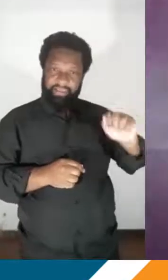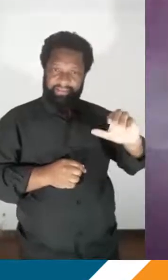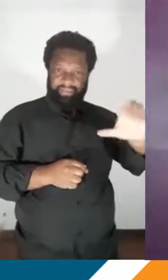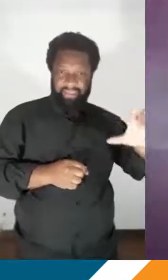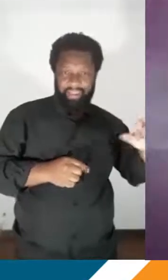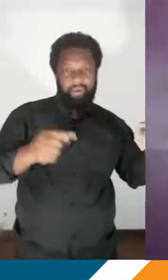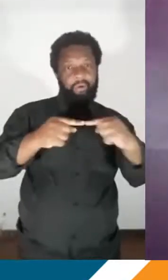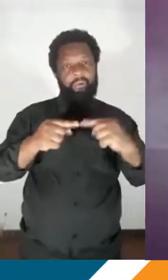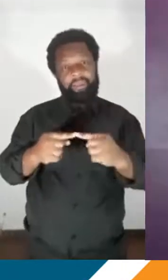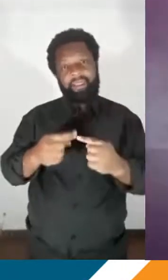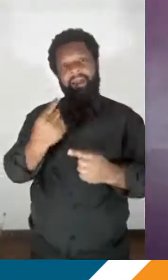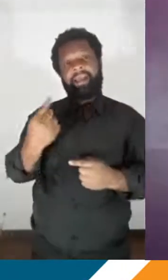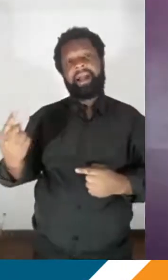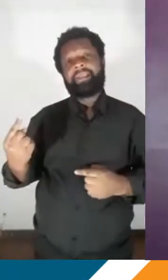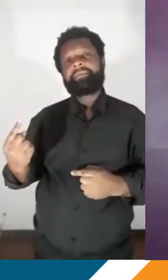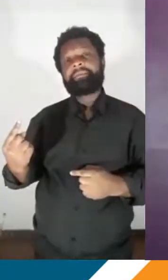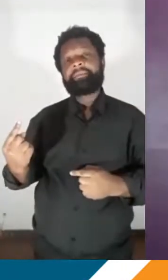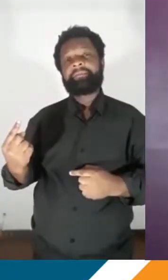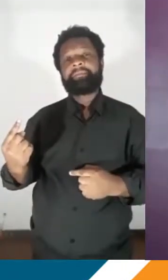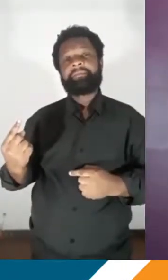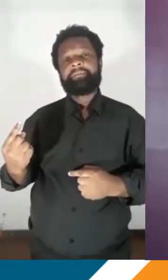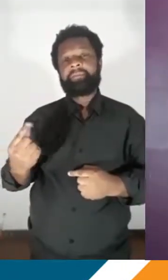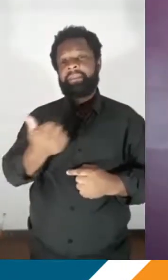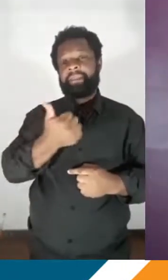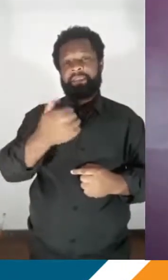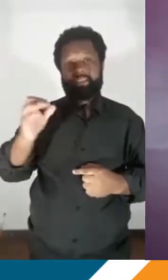de NaCl para cada